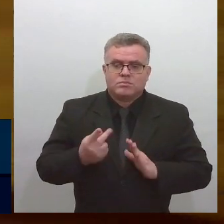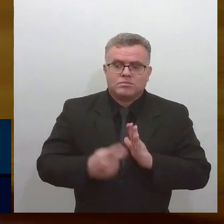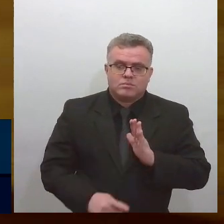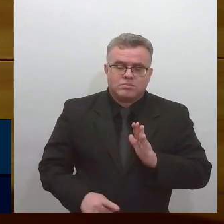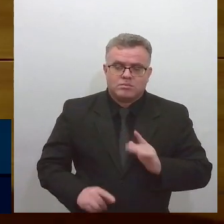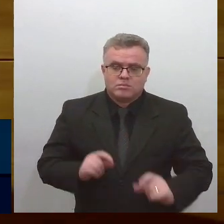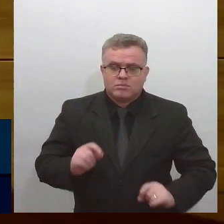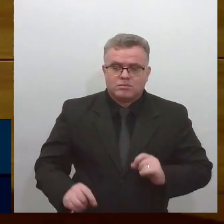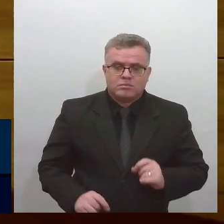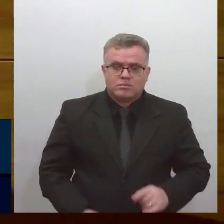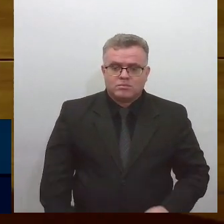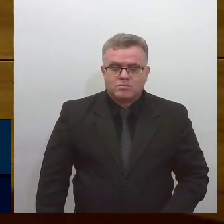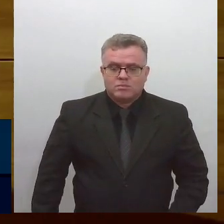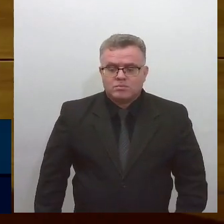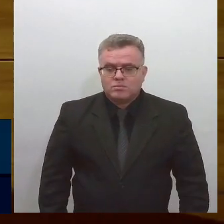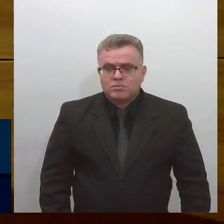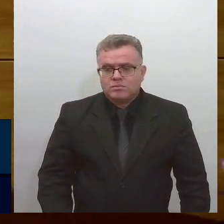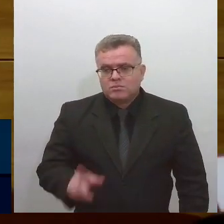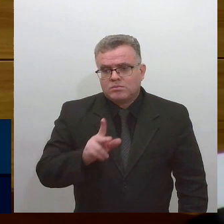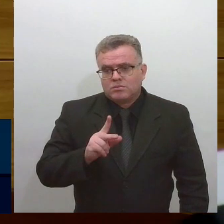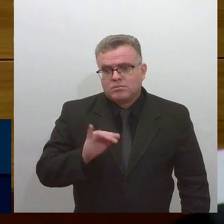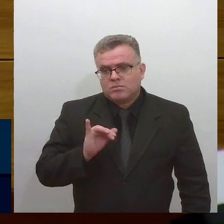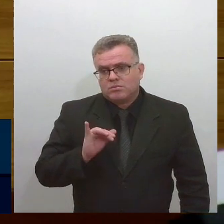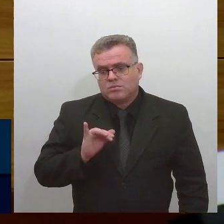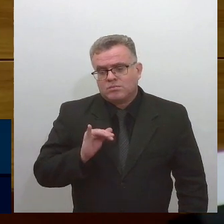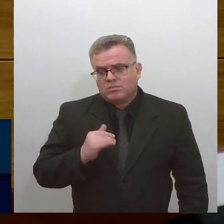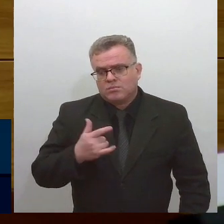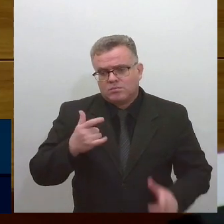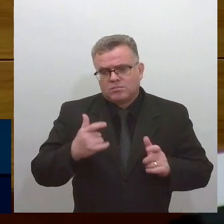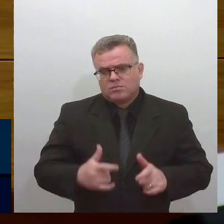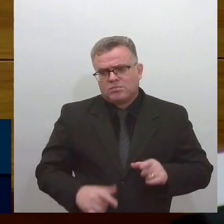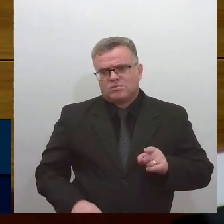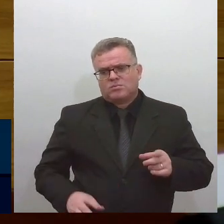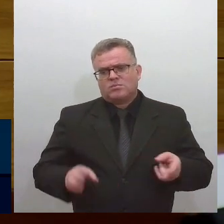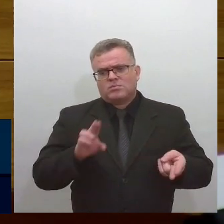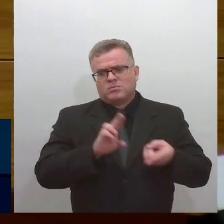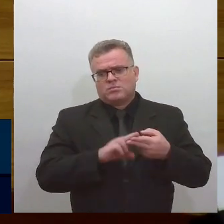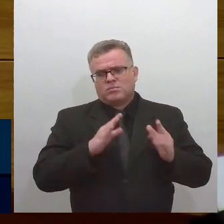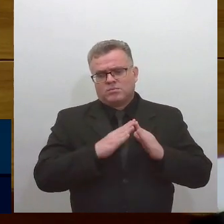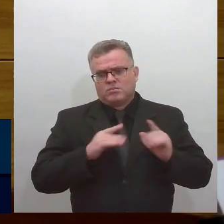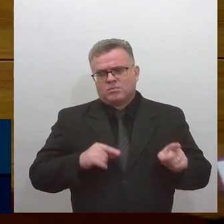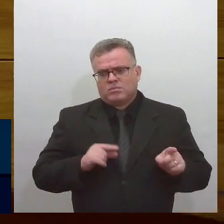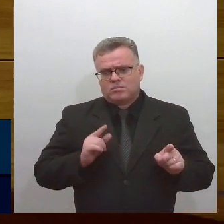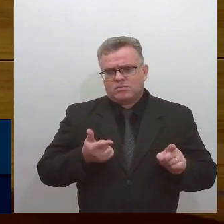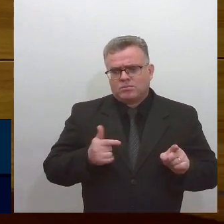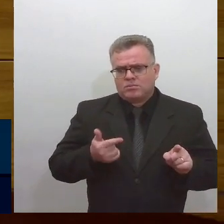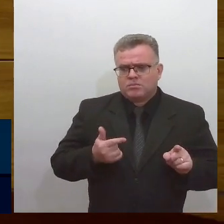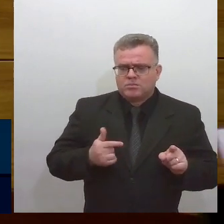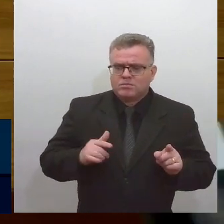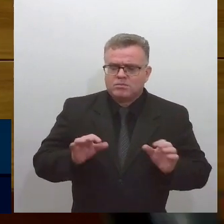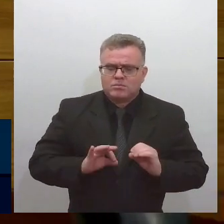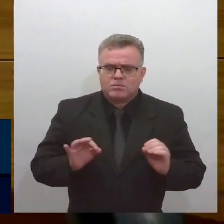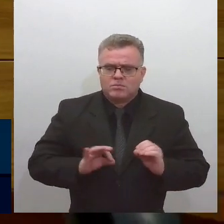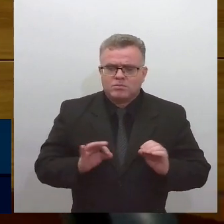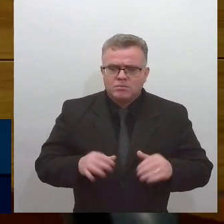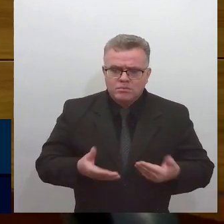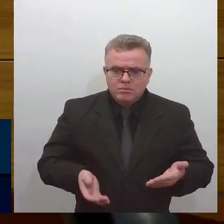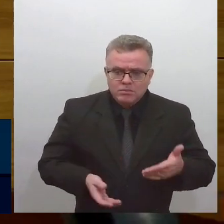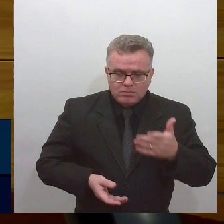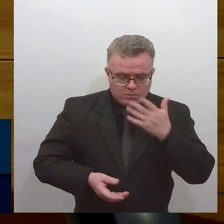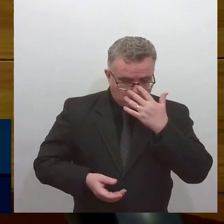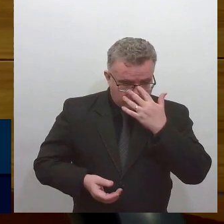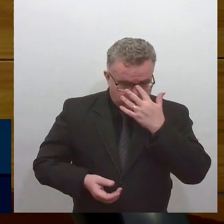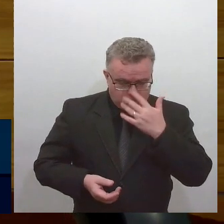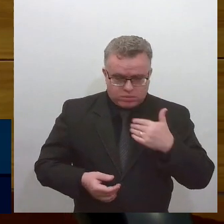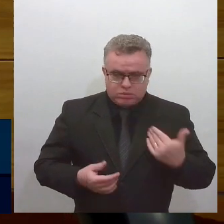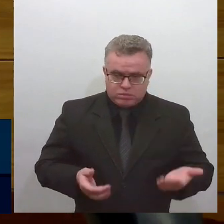andamento eu não me lembro se o complexo penitenciário acho que não tá não né Não tá não eh eu vou vou vou